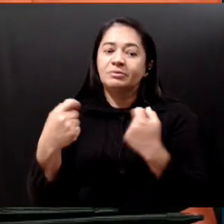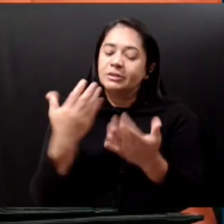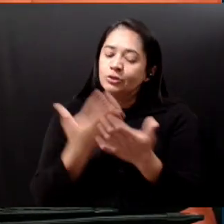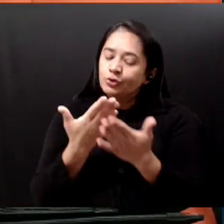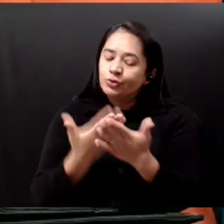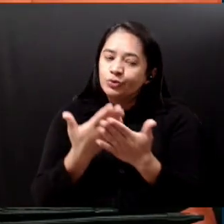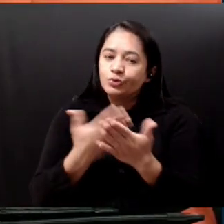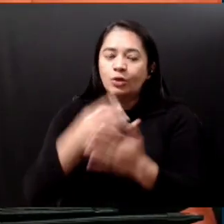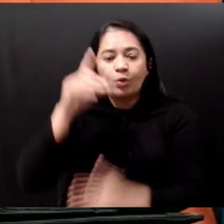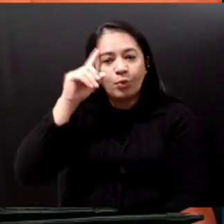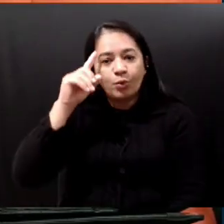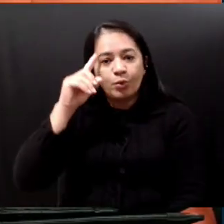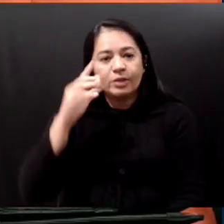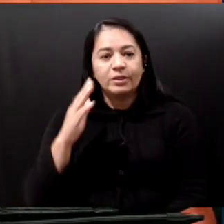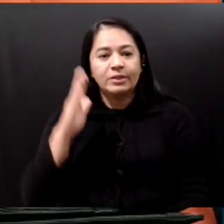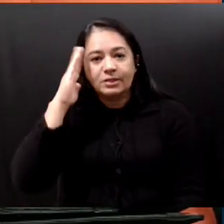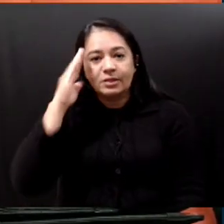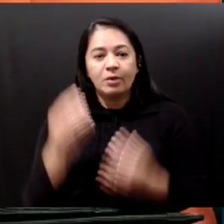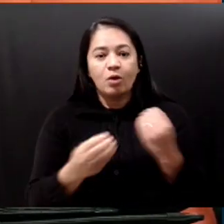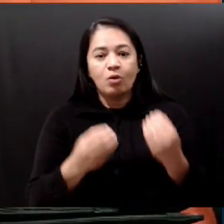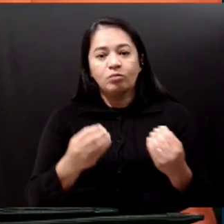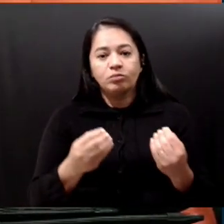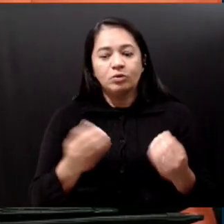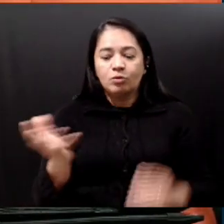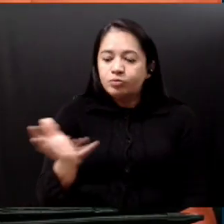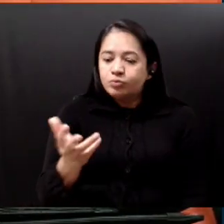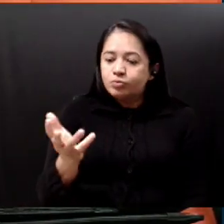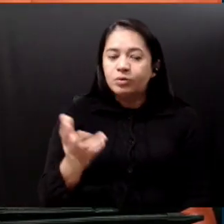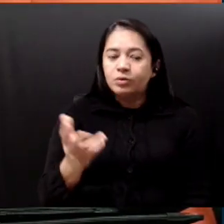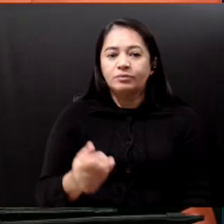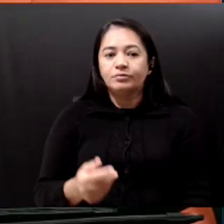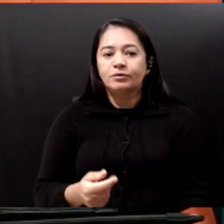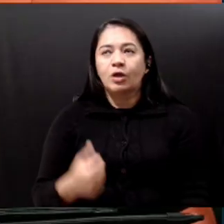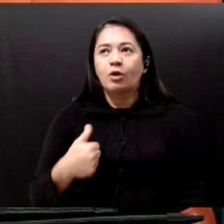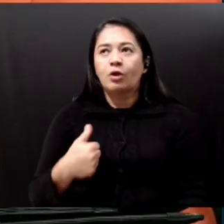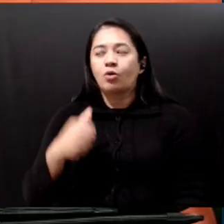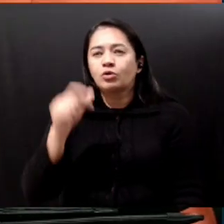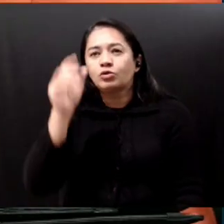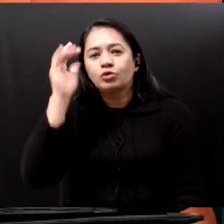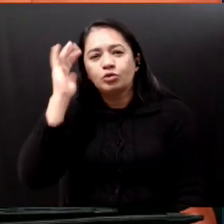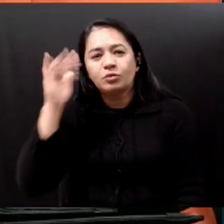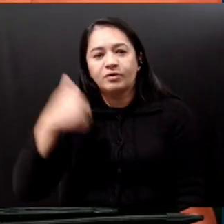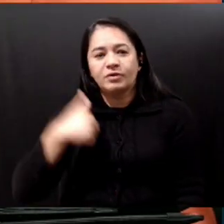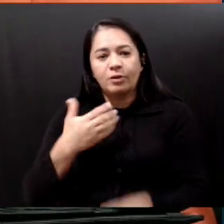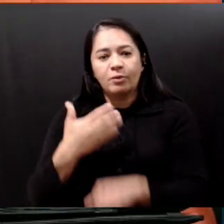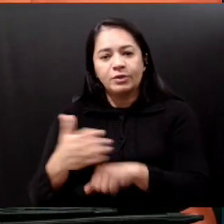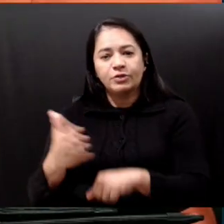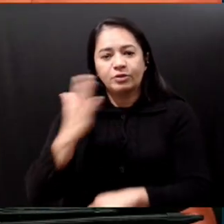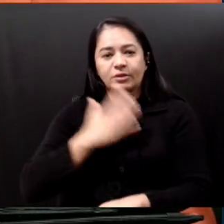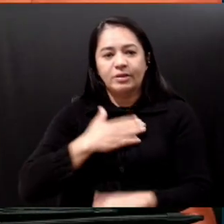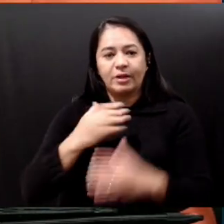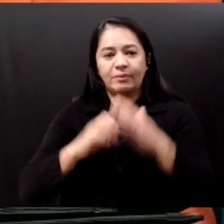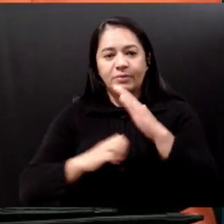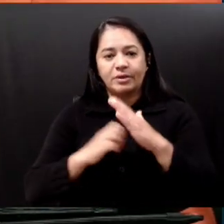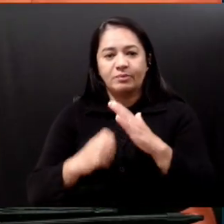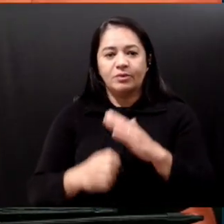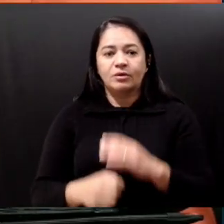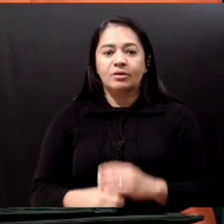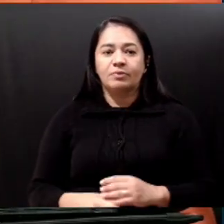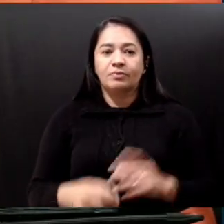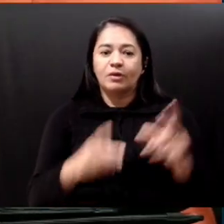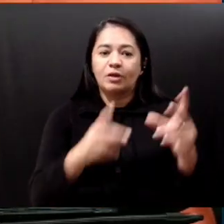saber as tendências e correr atrás. E uma filosofia que eu gosto bastante, eu aplico na minha empresa, É a filosofia que no mercado a gente chama de growth, né? Growth é